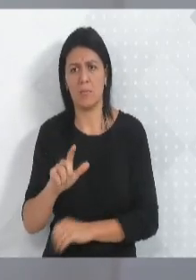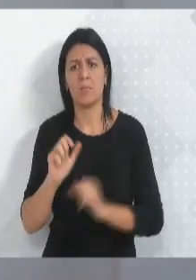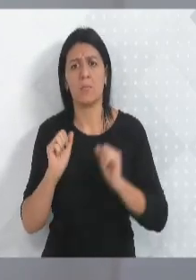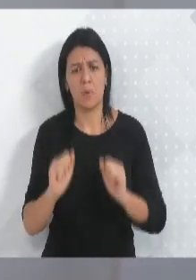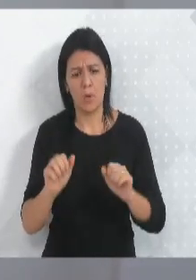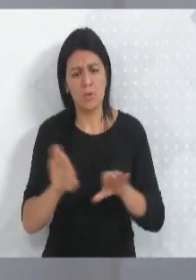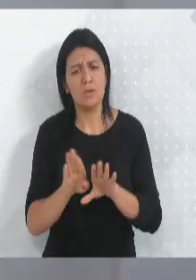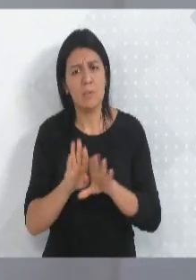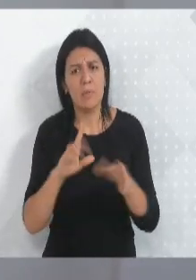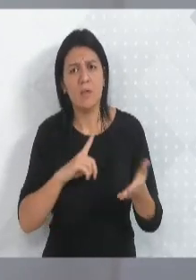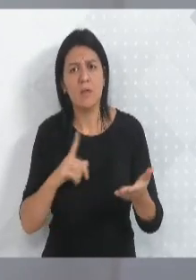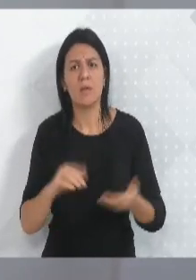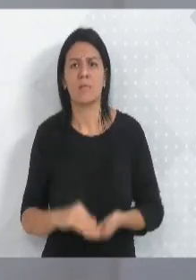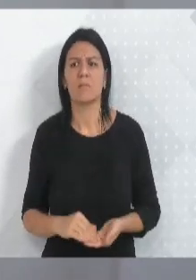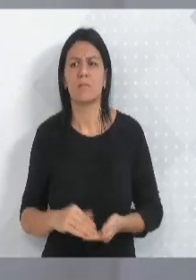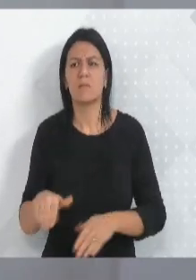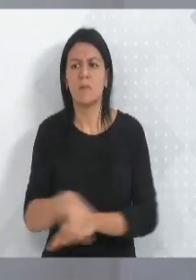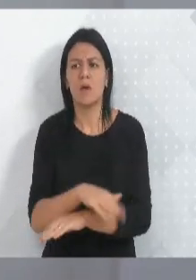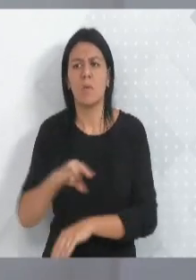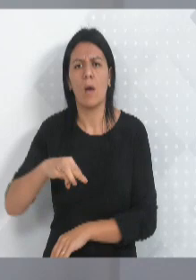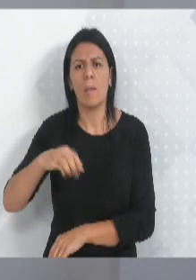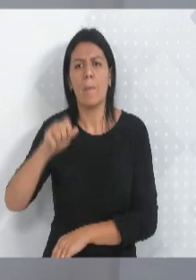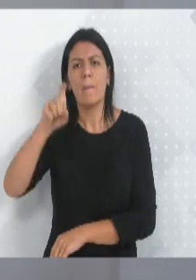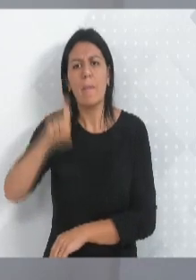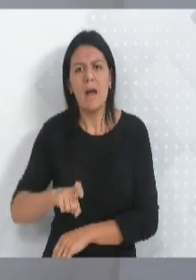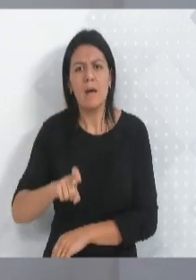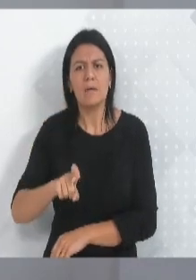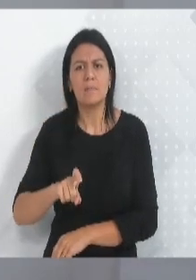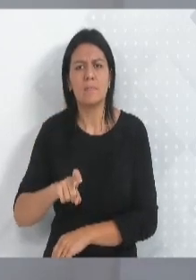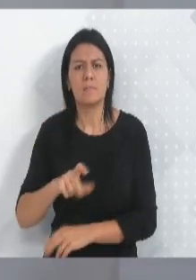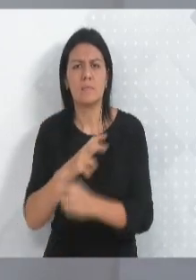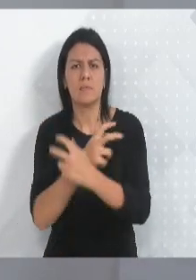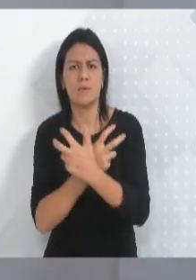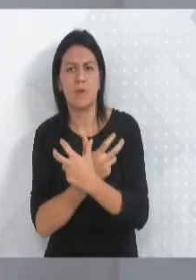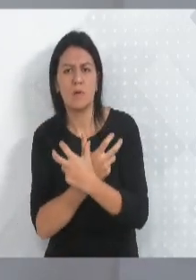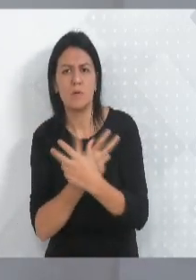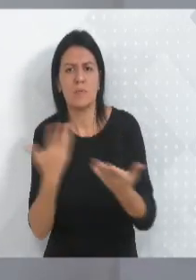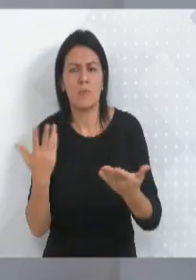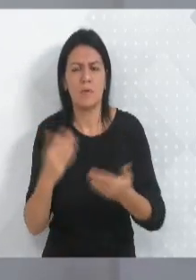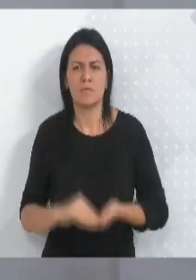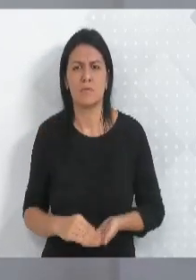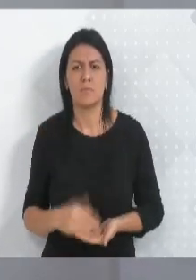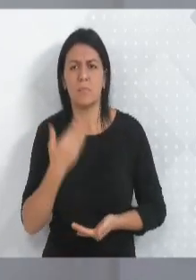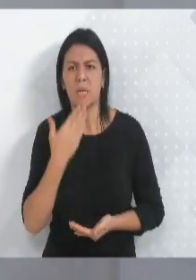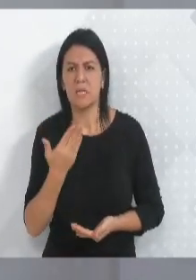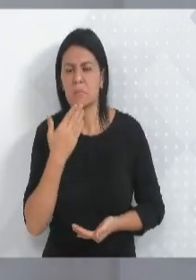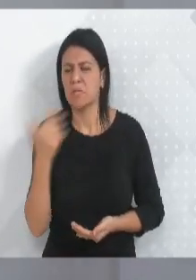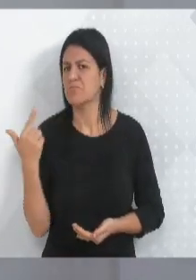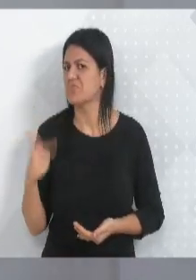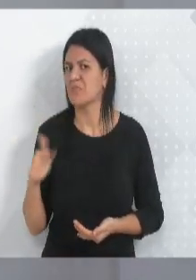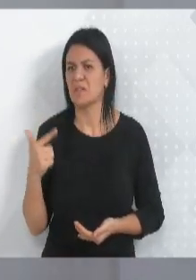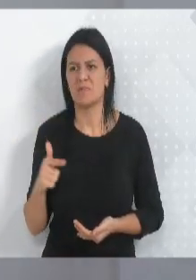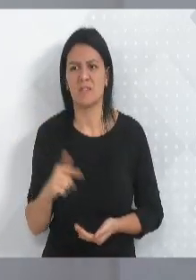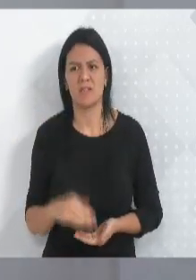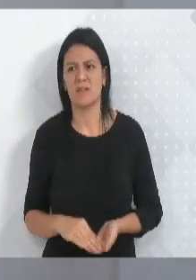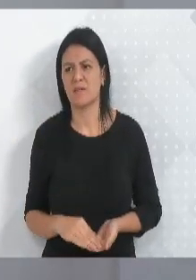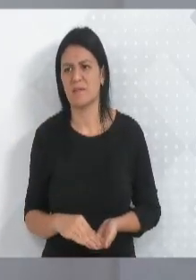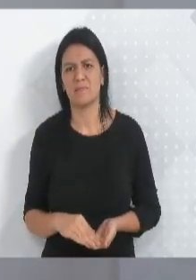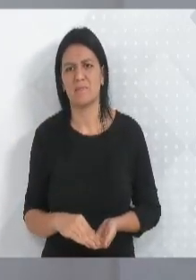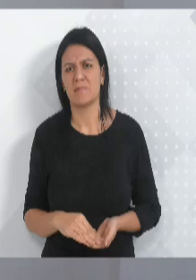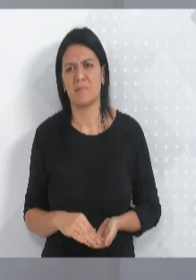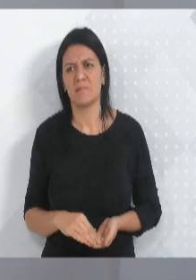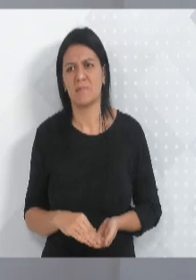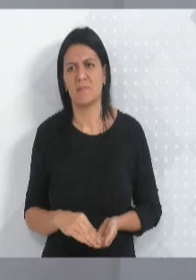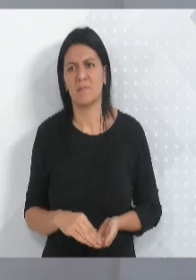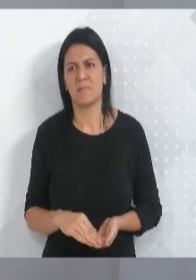ter. Na rua Max Mal, no Salto do Norte, pedem tanto uma faixa elevada? Não, lá não precisa de um redutor de